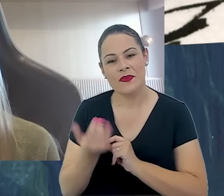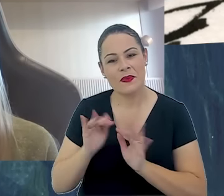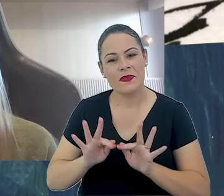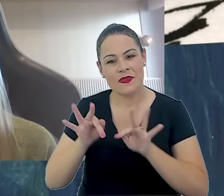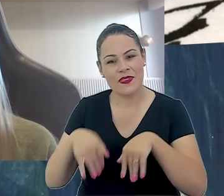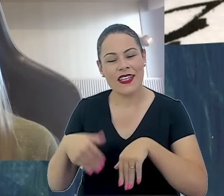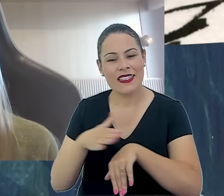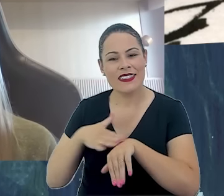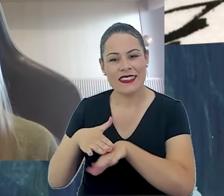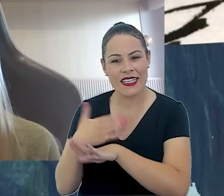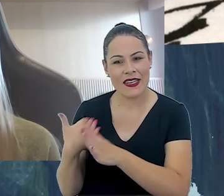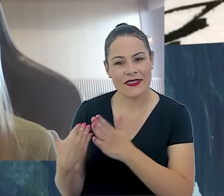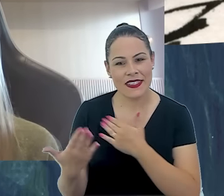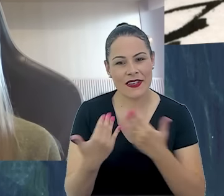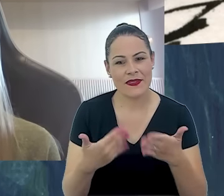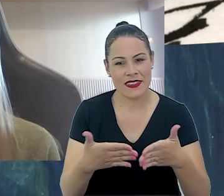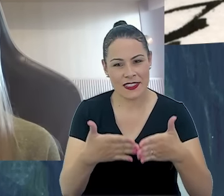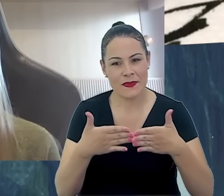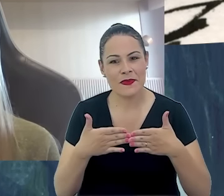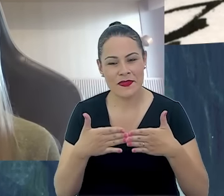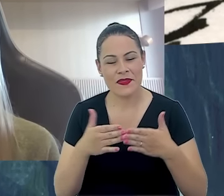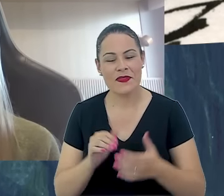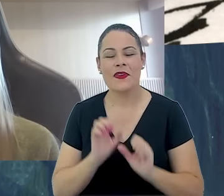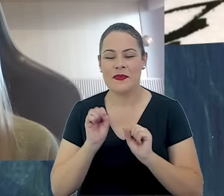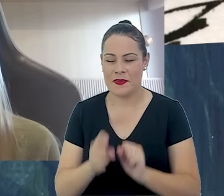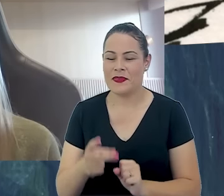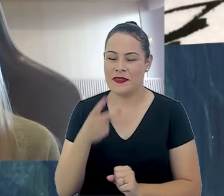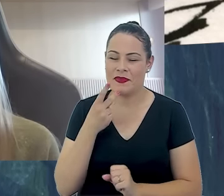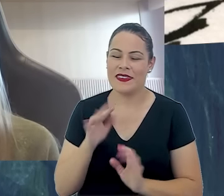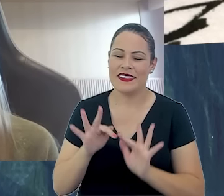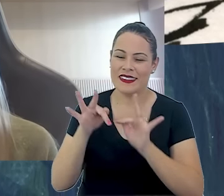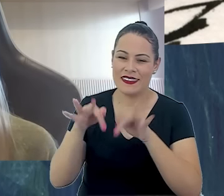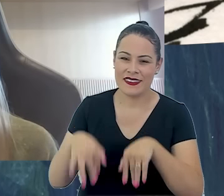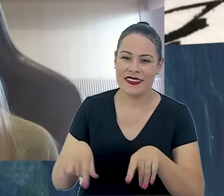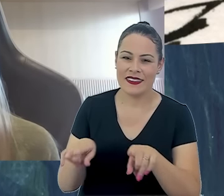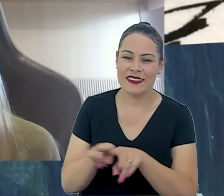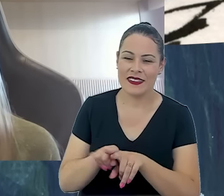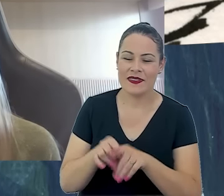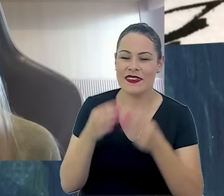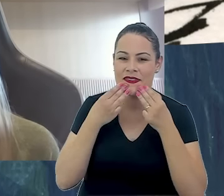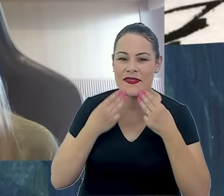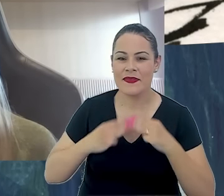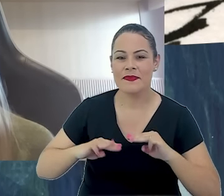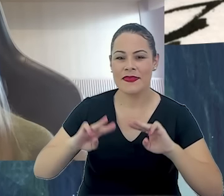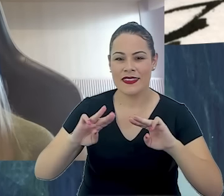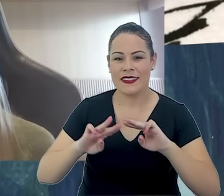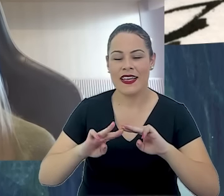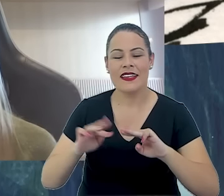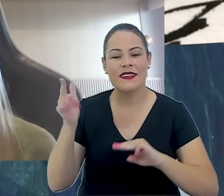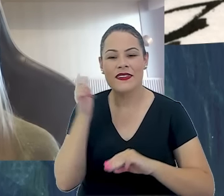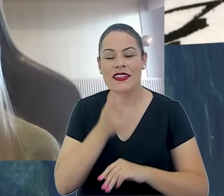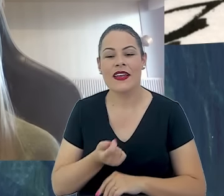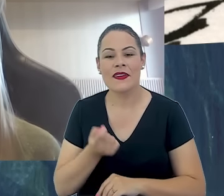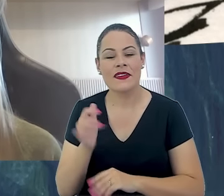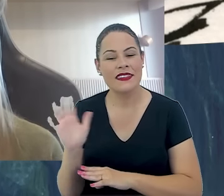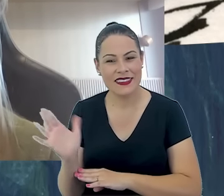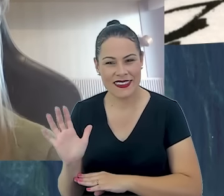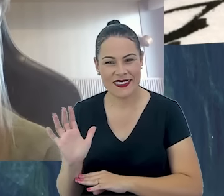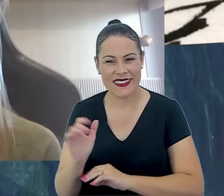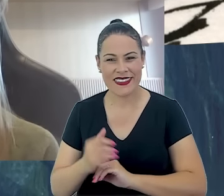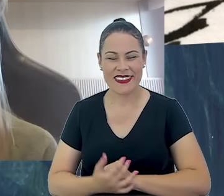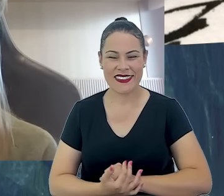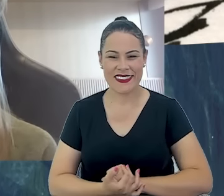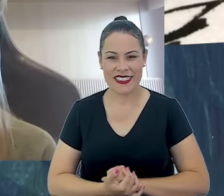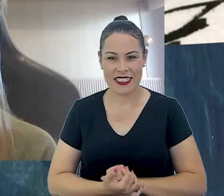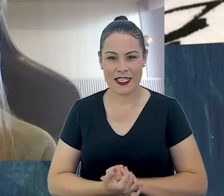vamos encerrar aqui o painel. Por favor, suas considerações finais aí, e já se